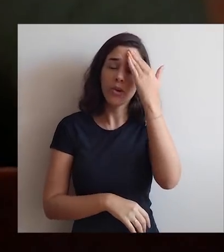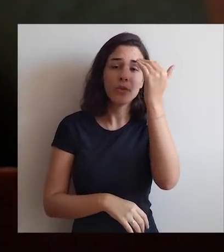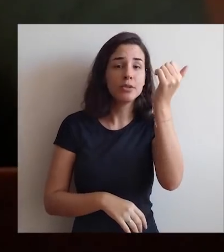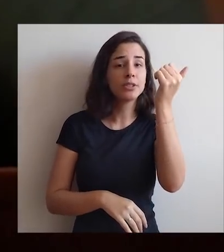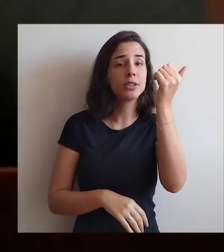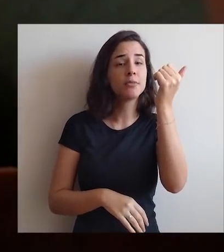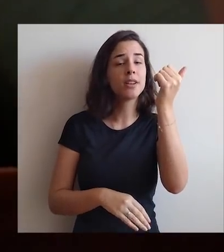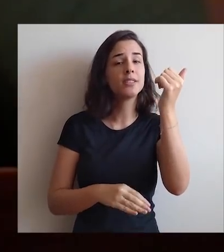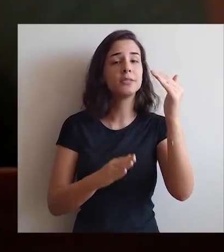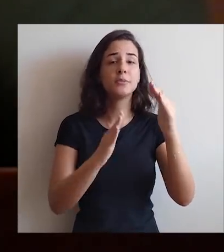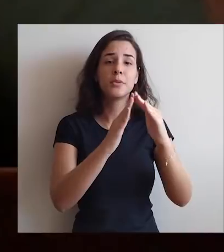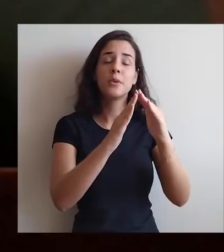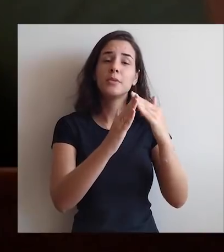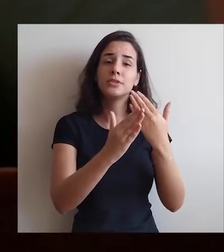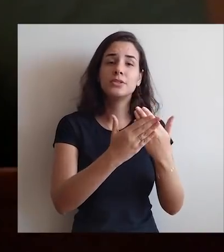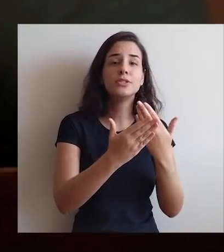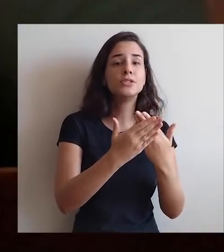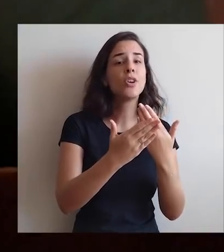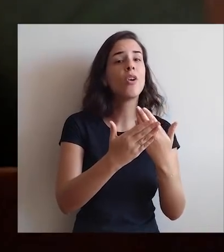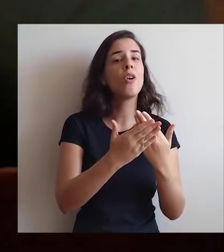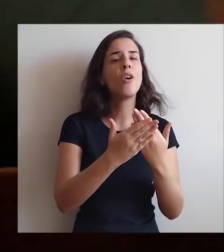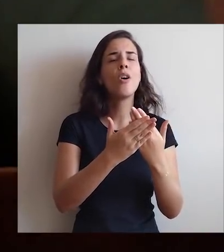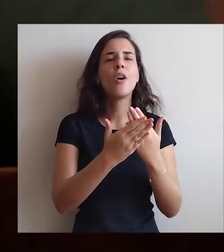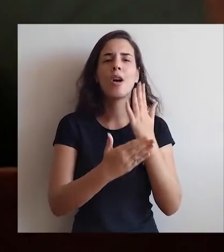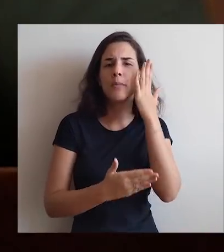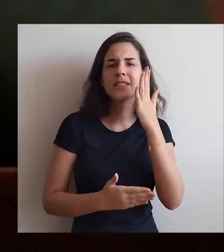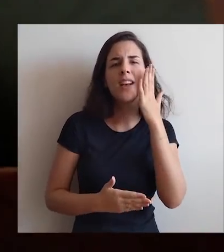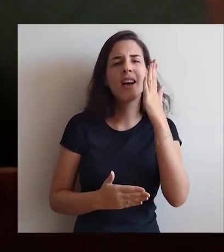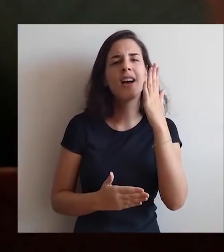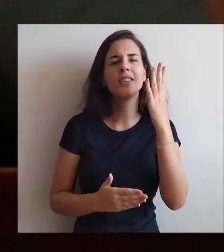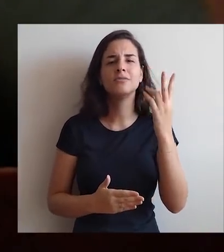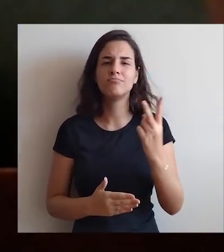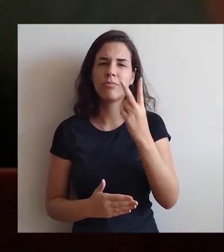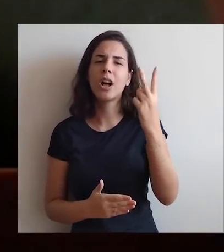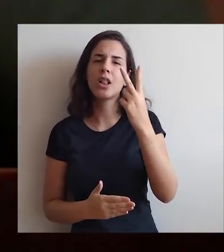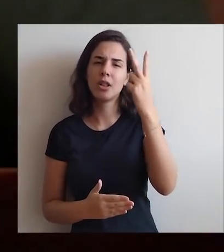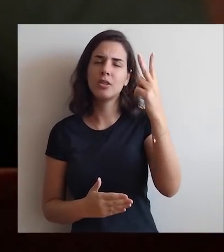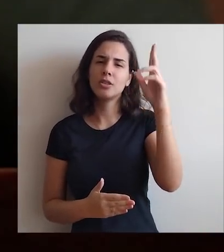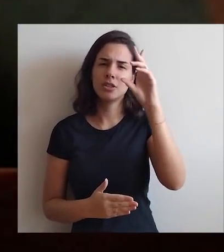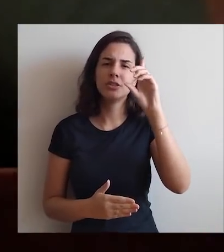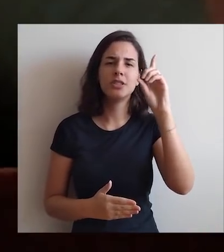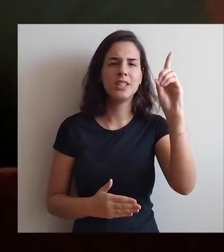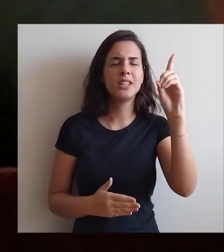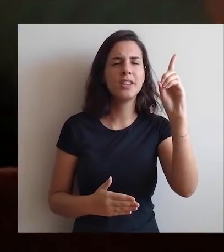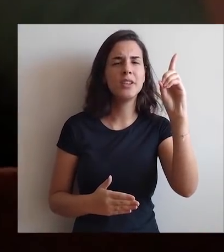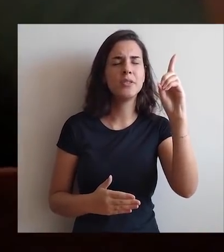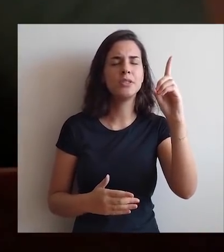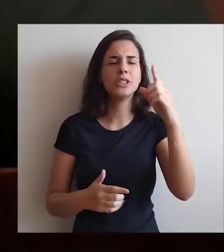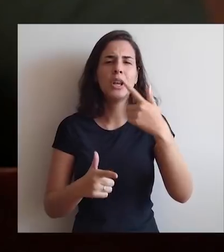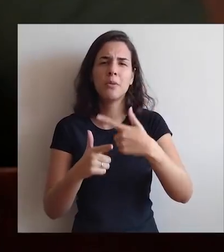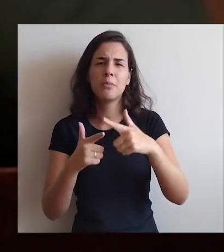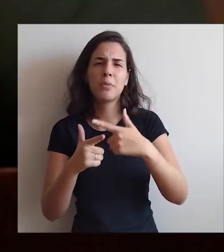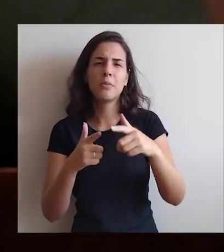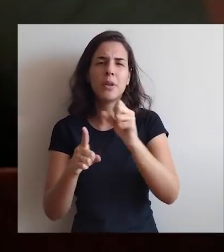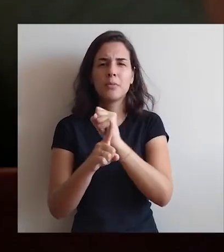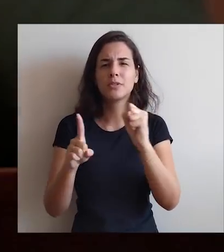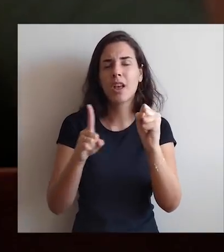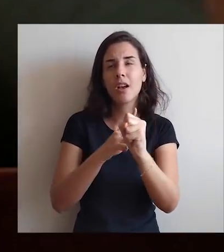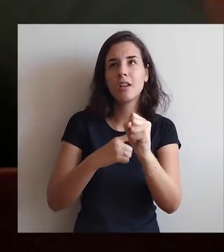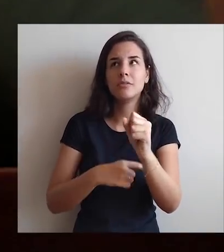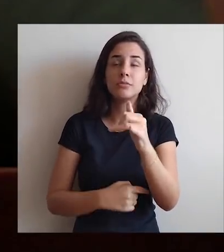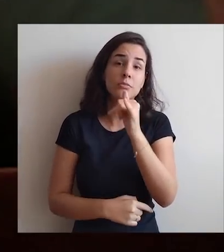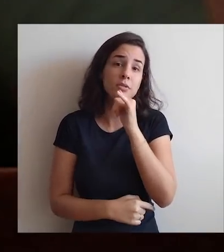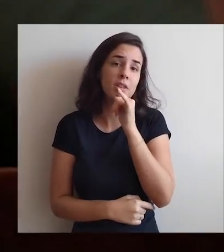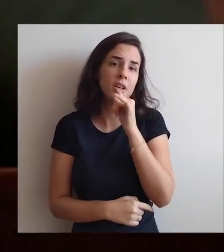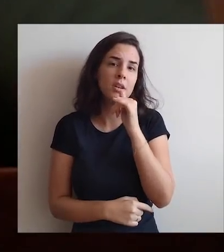para a área de educação e ensino. E eu fui convidado para falar numa escola. Geralmente vou dar palestras a partir